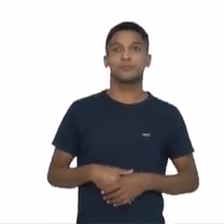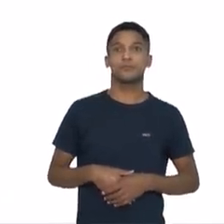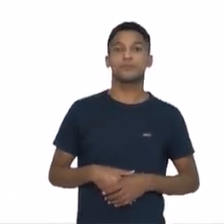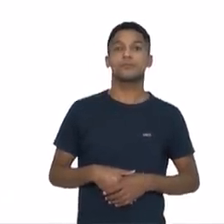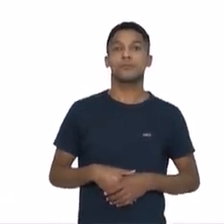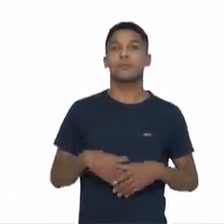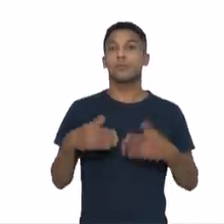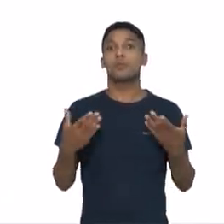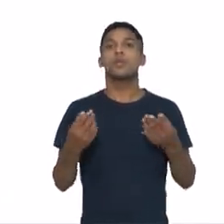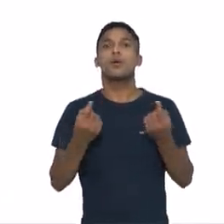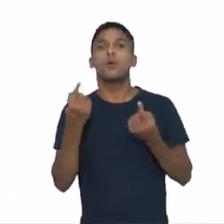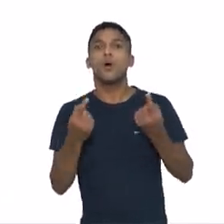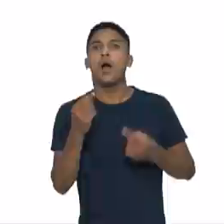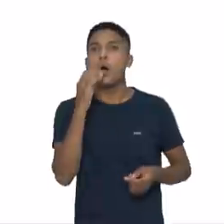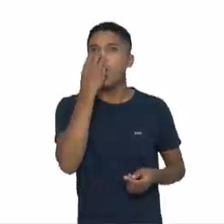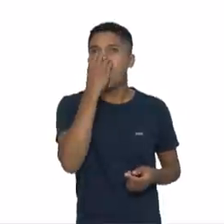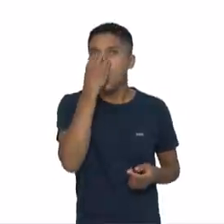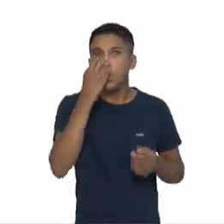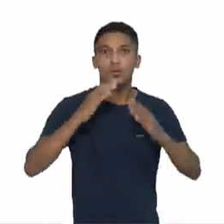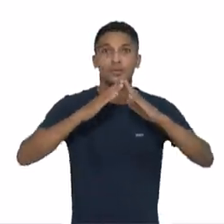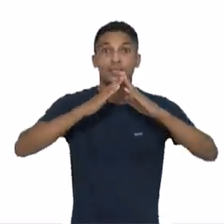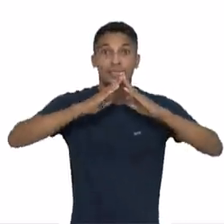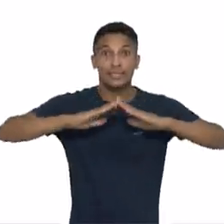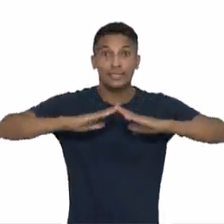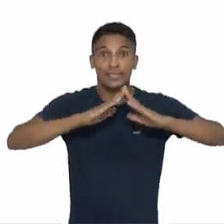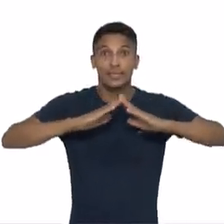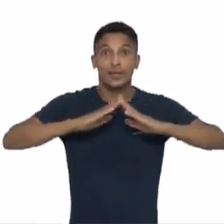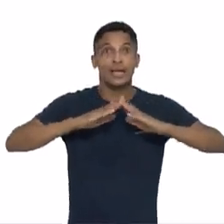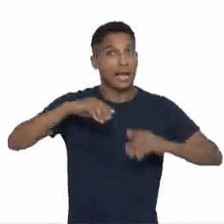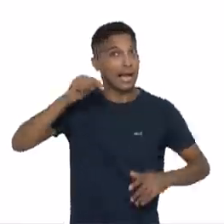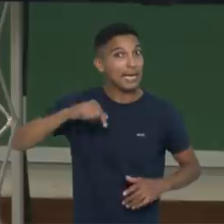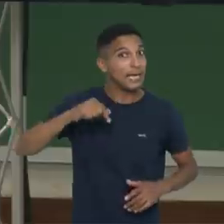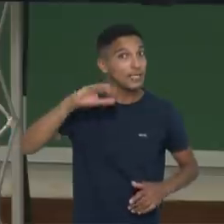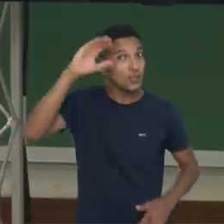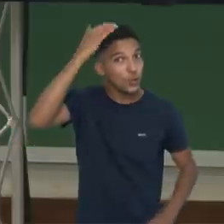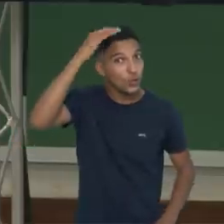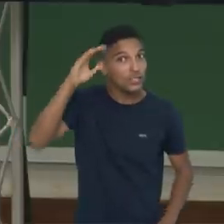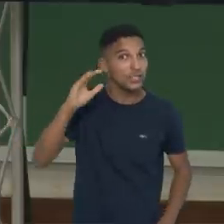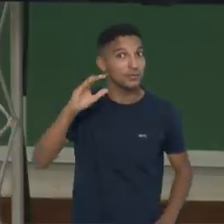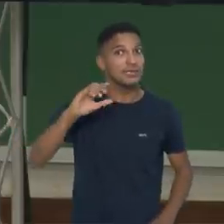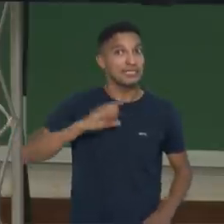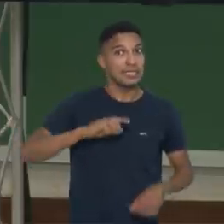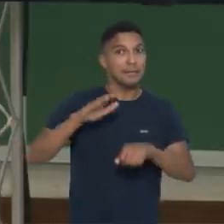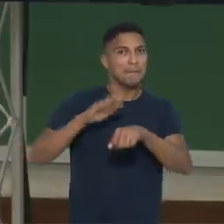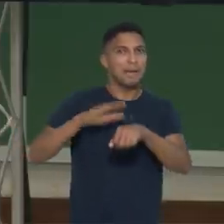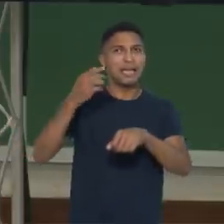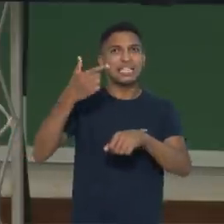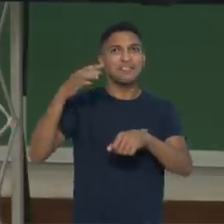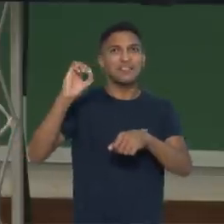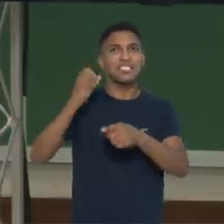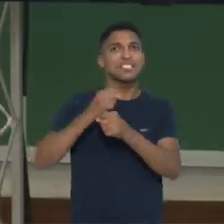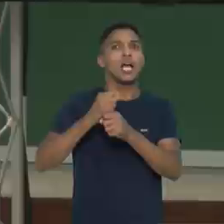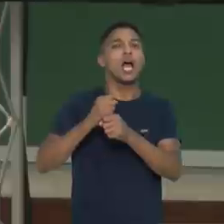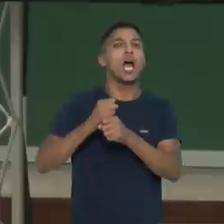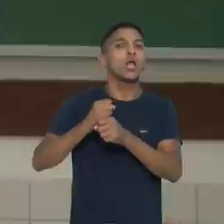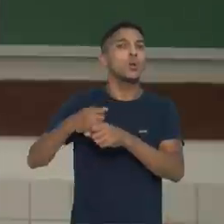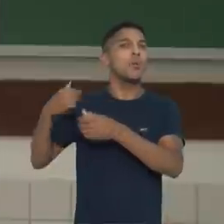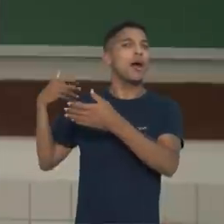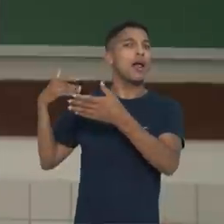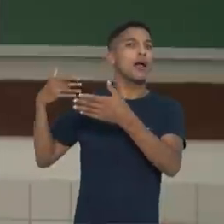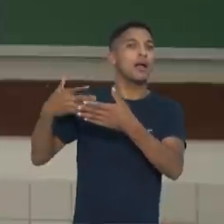mais de 120 anos de história? Opção azul, Pimbolim. Opção vermelha, Irmãos